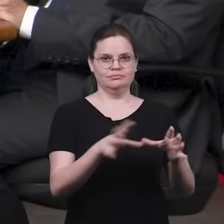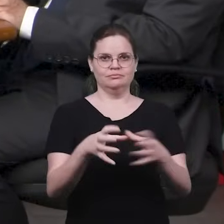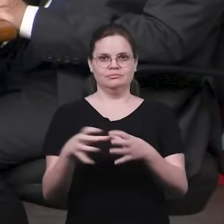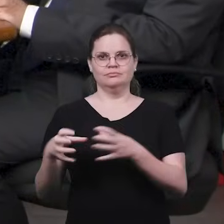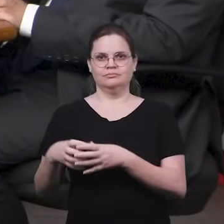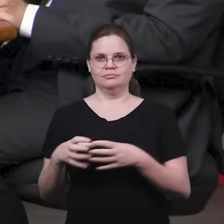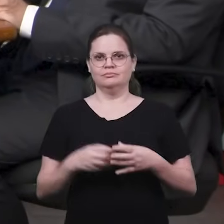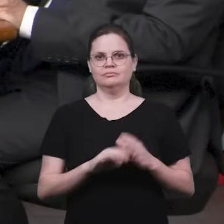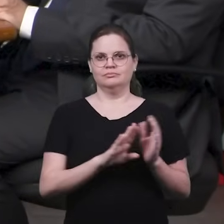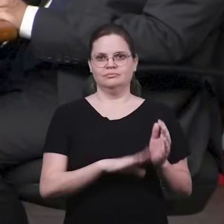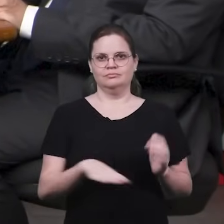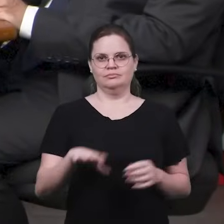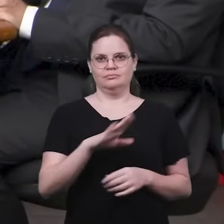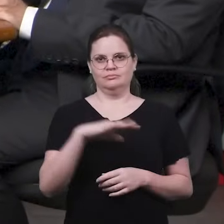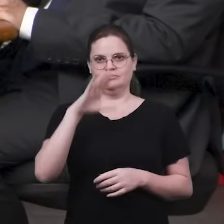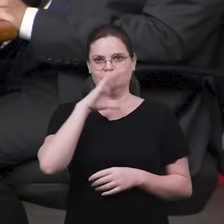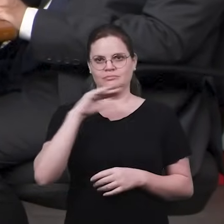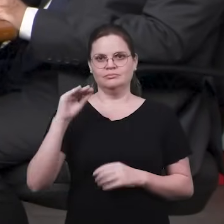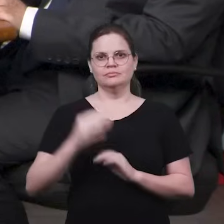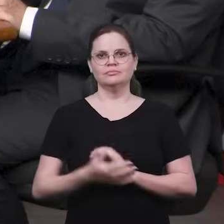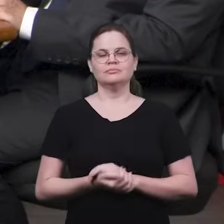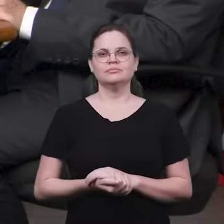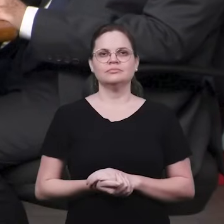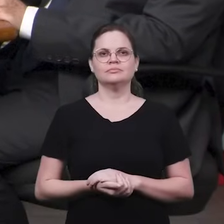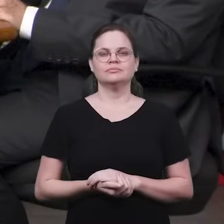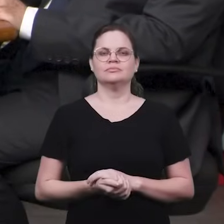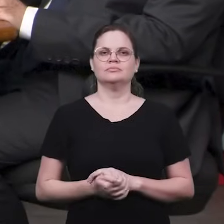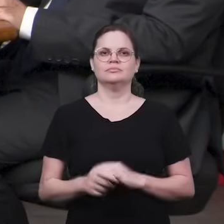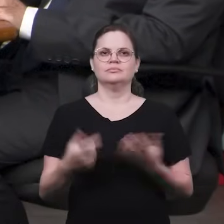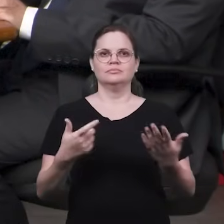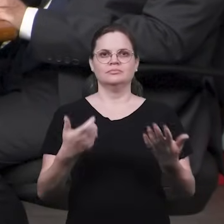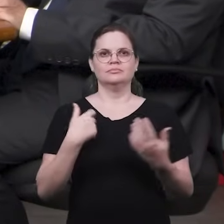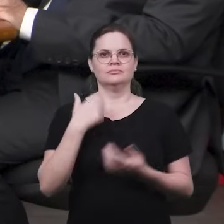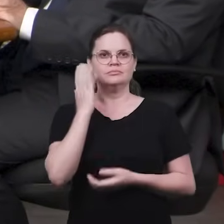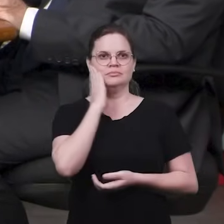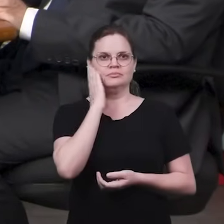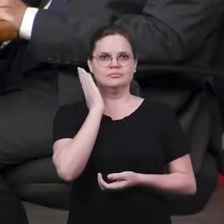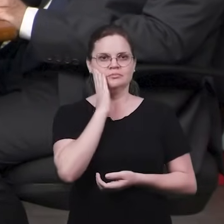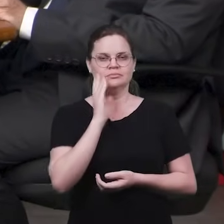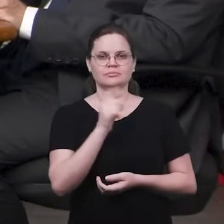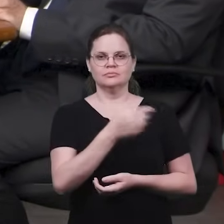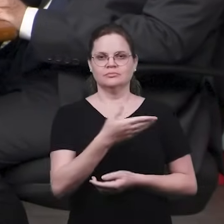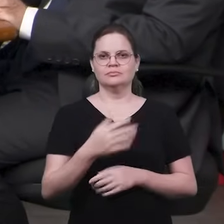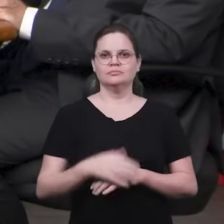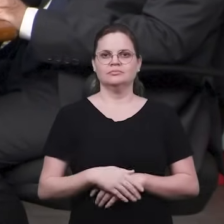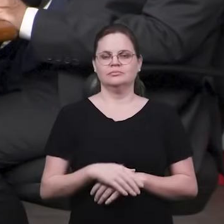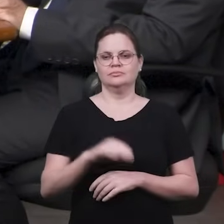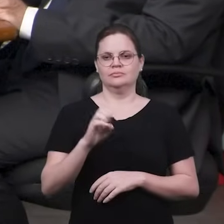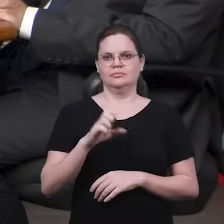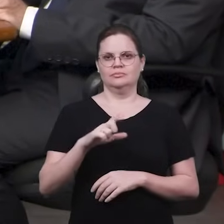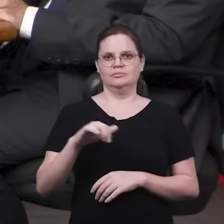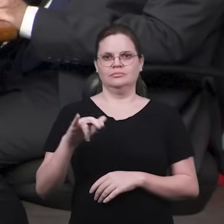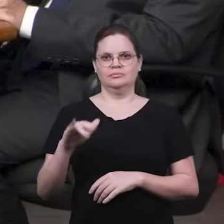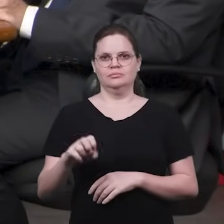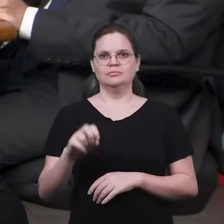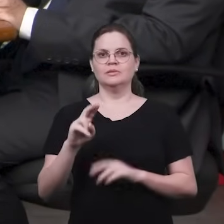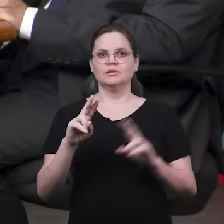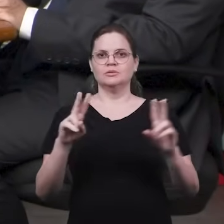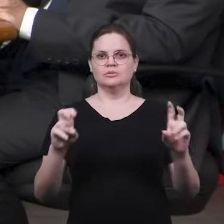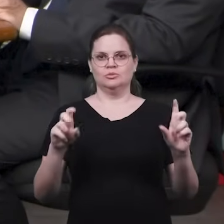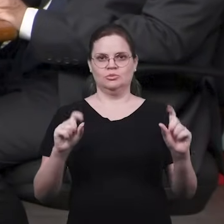de criança, intermediária e adolescentes, eu gostaria de ouvir agora, Eliane, uma palavra sua